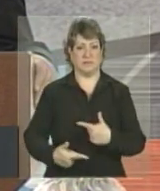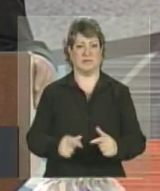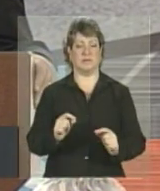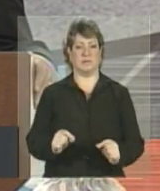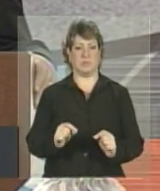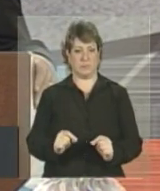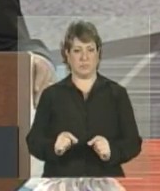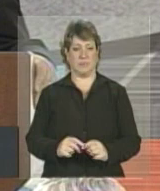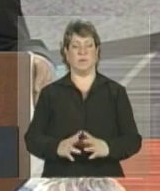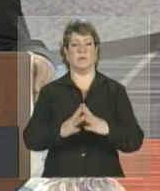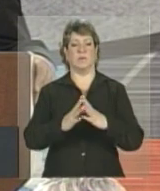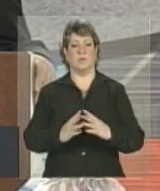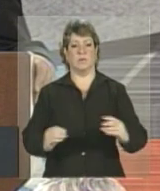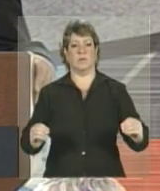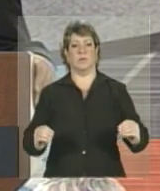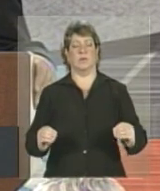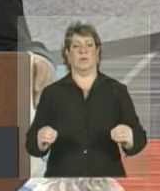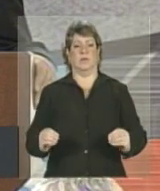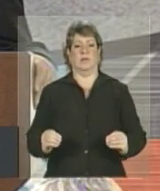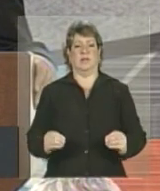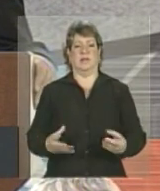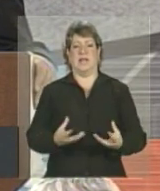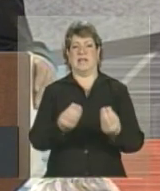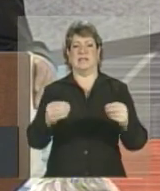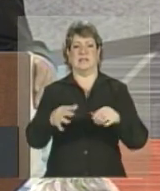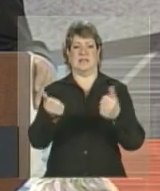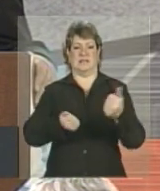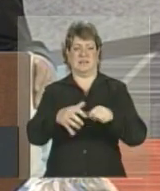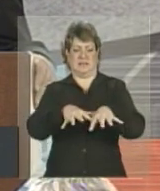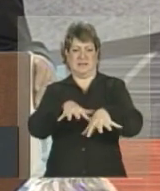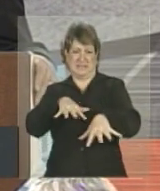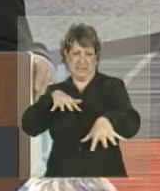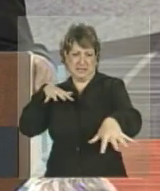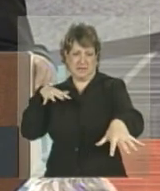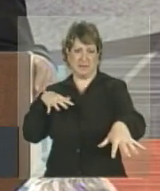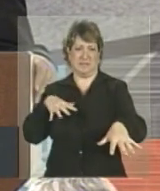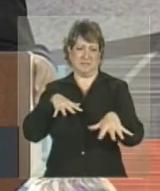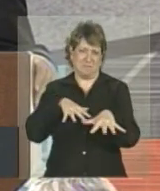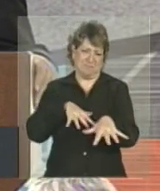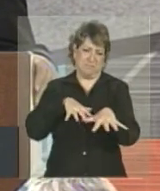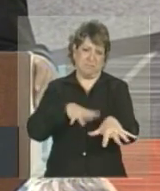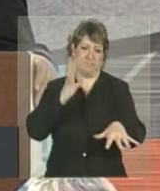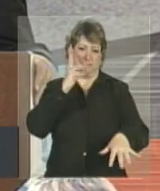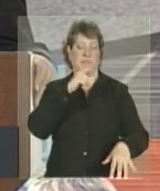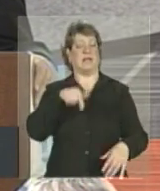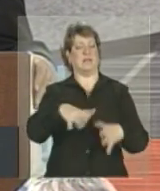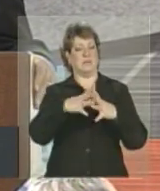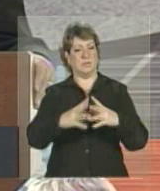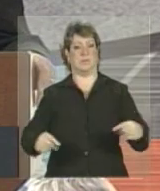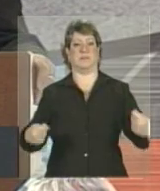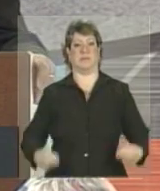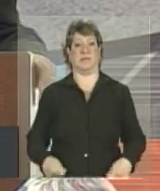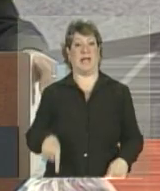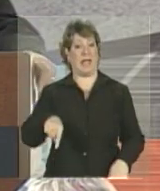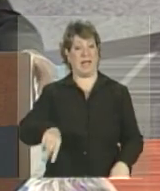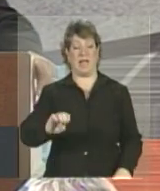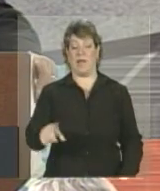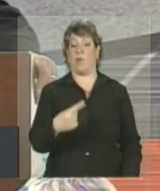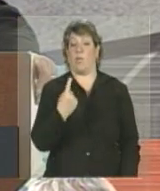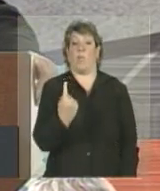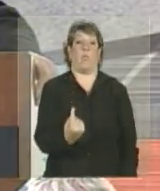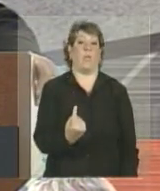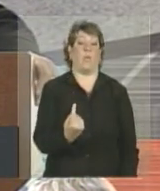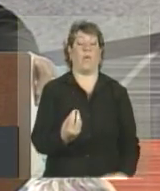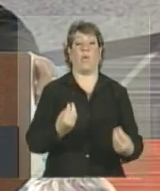eliminar grandes congestionamentos. Na verdade, esta é a única maneira